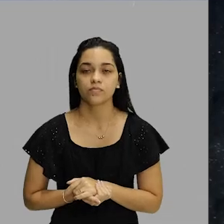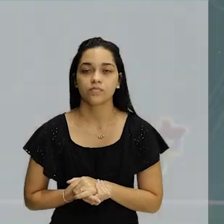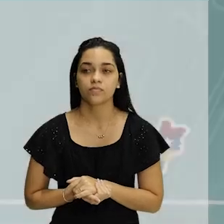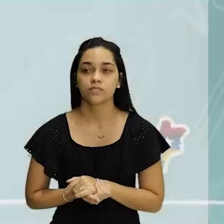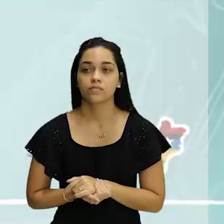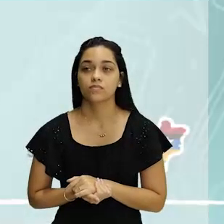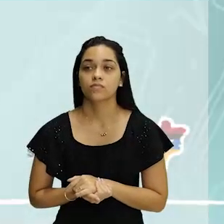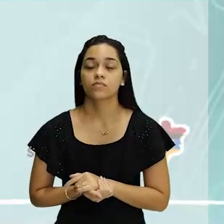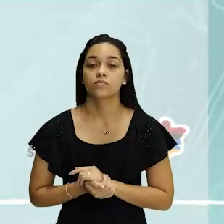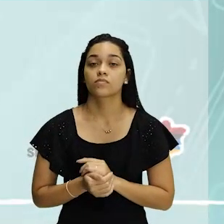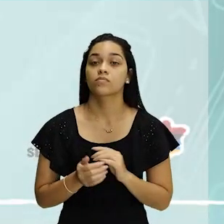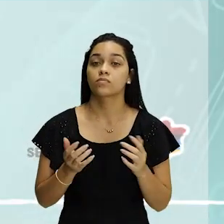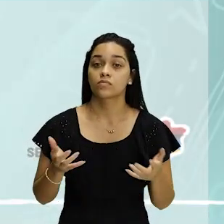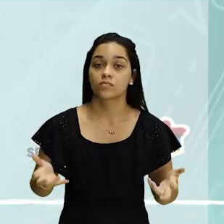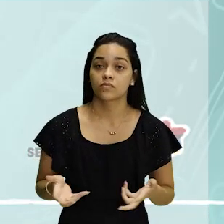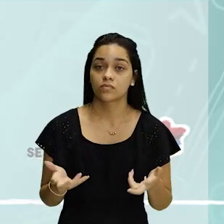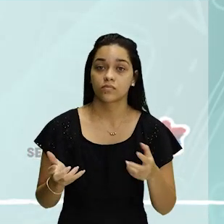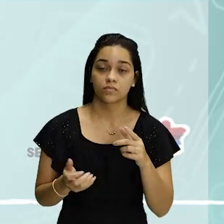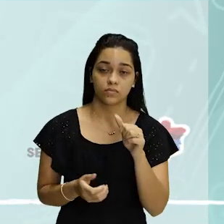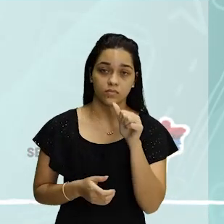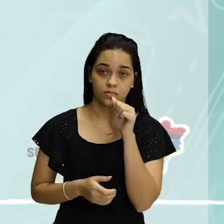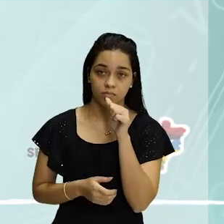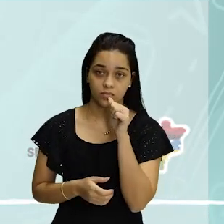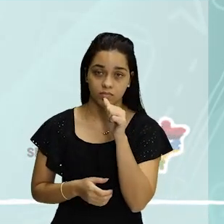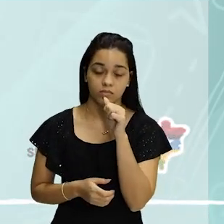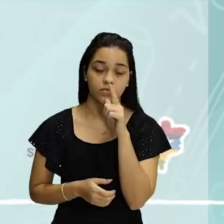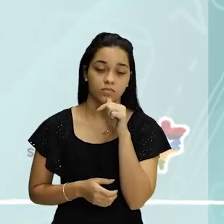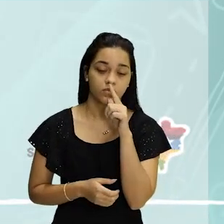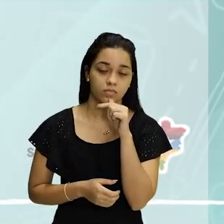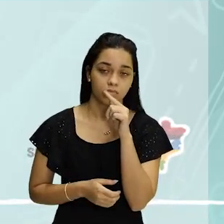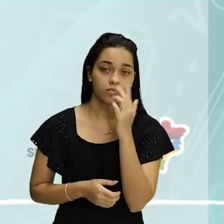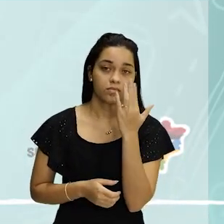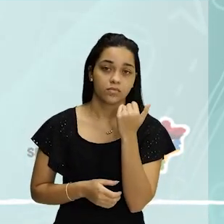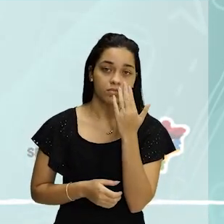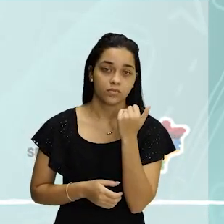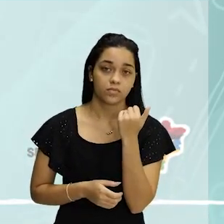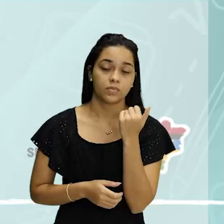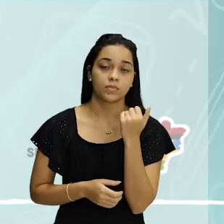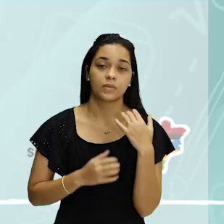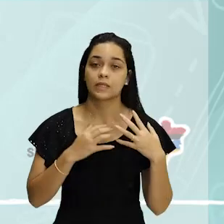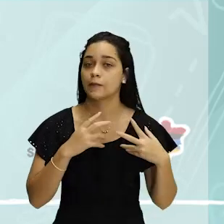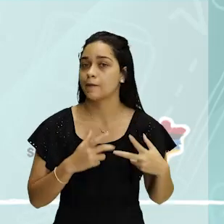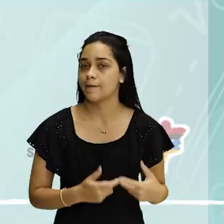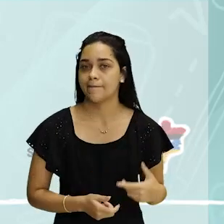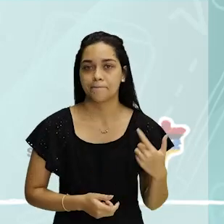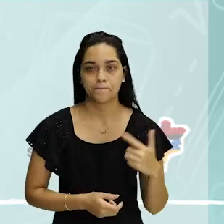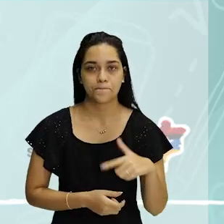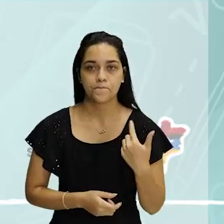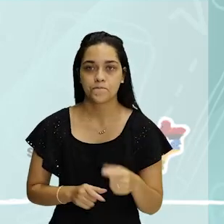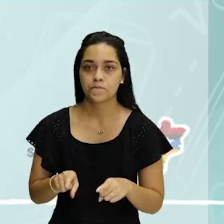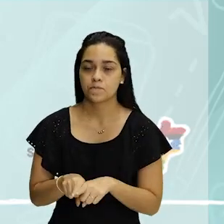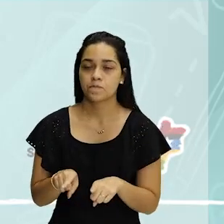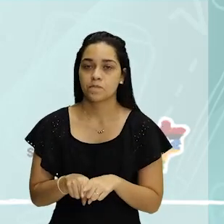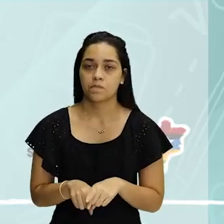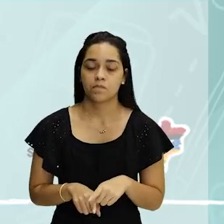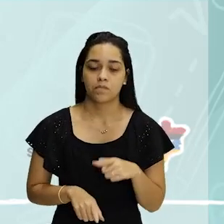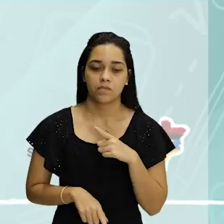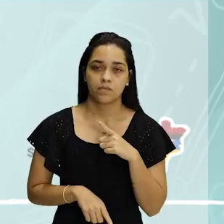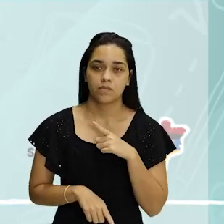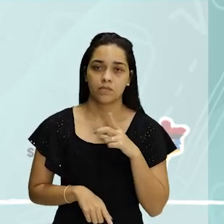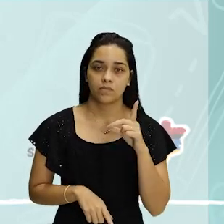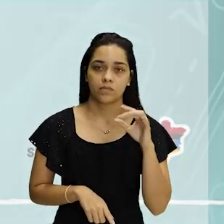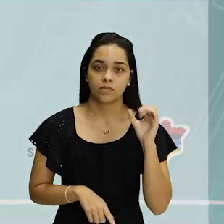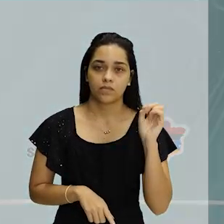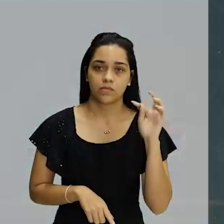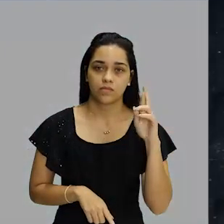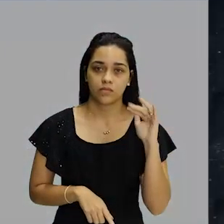Essa doença ela é provocada pelo consumo de água e alimentos contaminados e ela vai provocar uma forte desinteria. O indivíduo ele